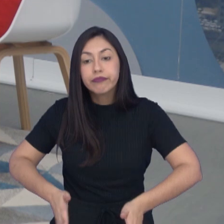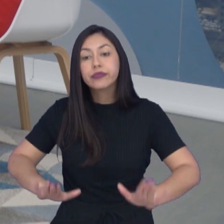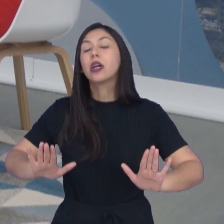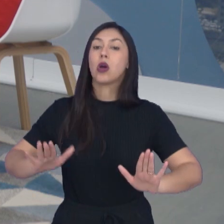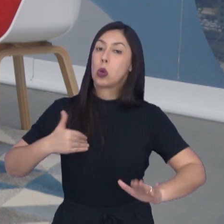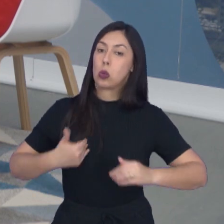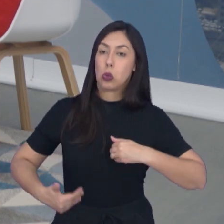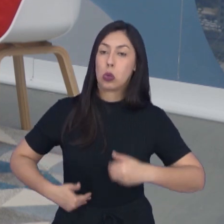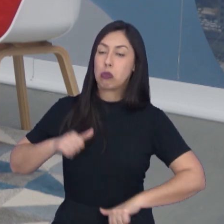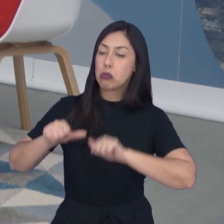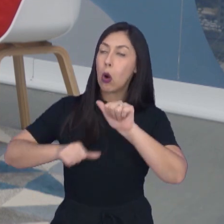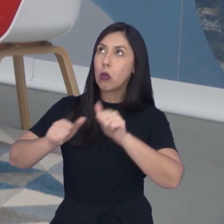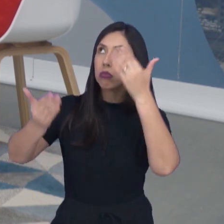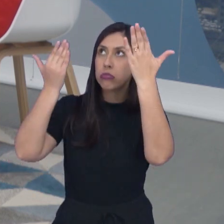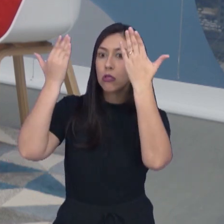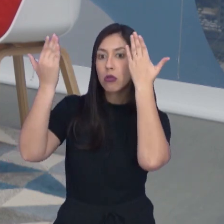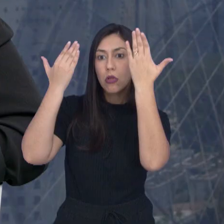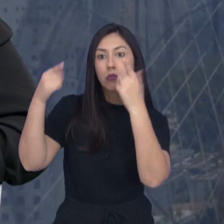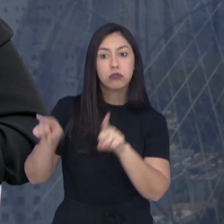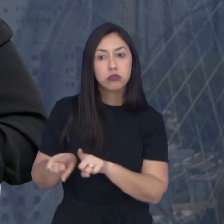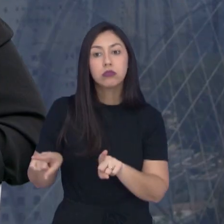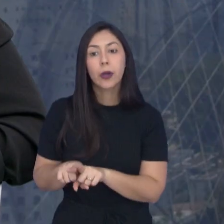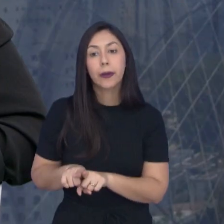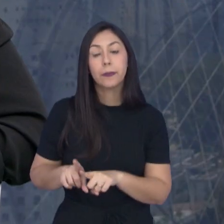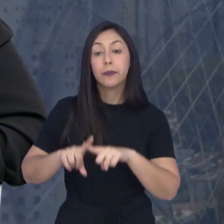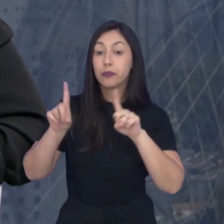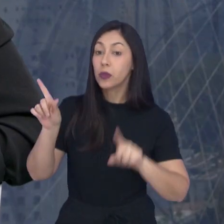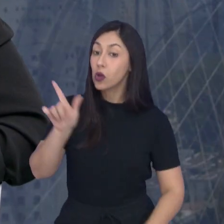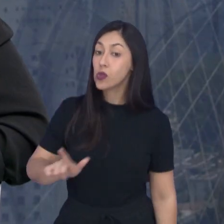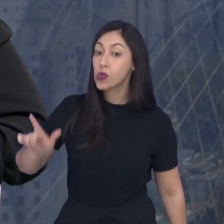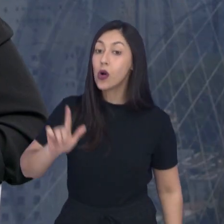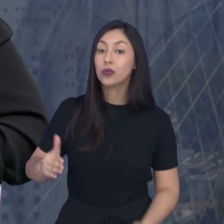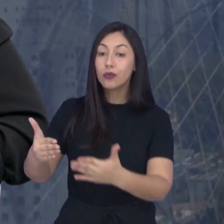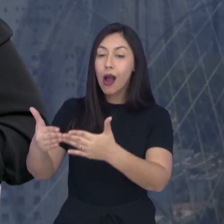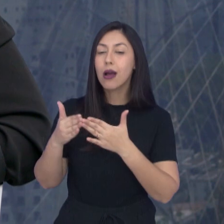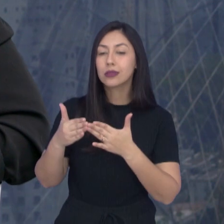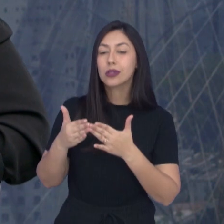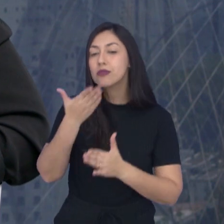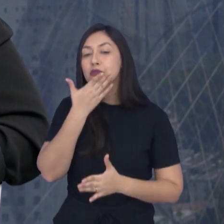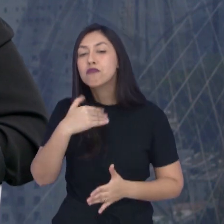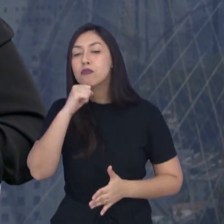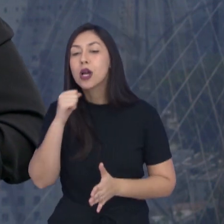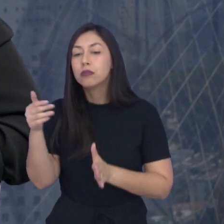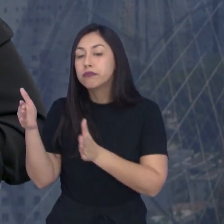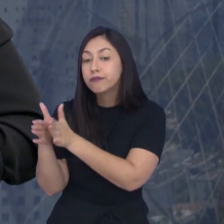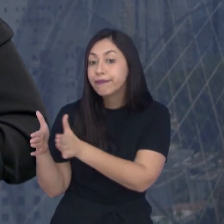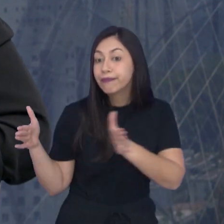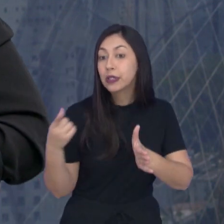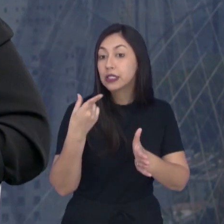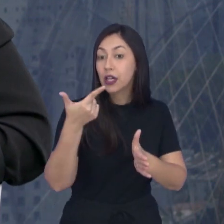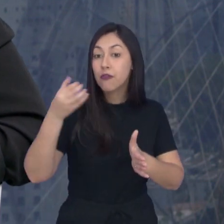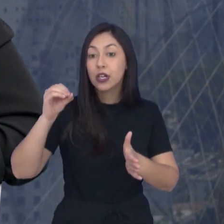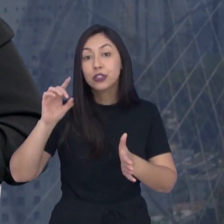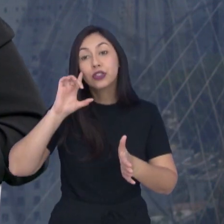Exatamente, biológico, psicológico. Então, assim, mas obviamente uma licença paternidade que se estenda até 20 dias, a gente tem que lembrar também que também existem pais